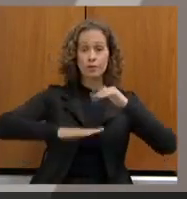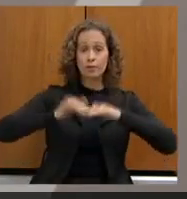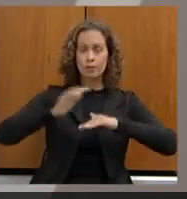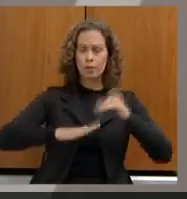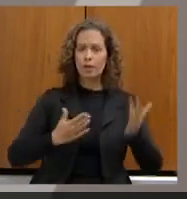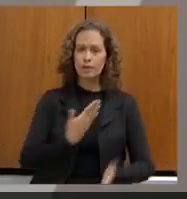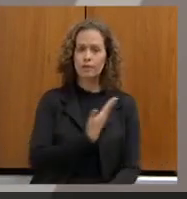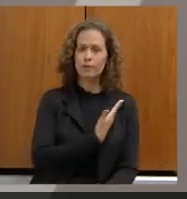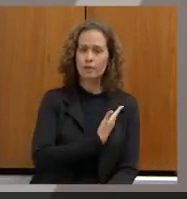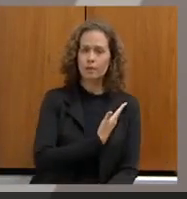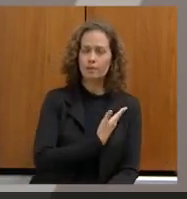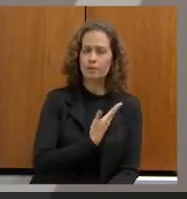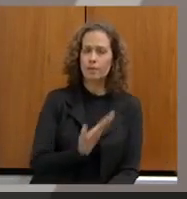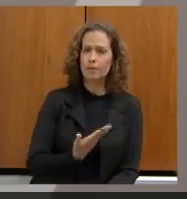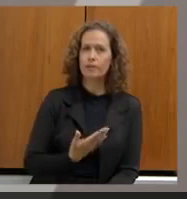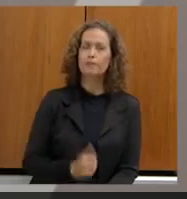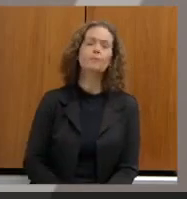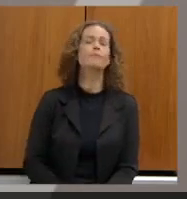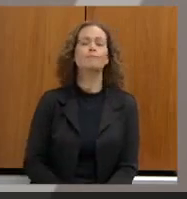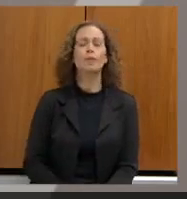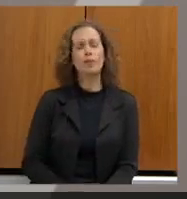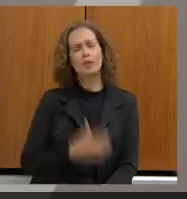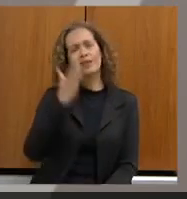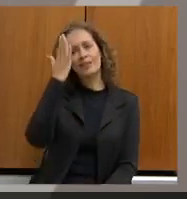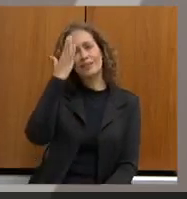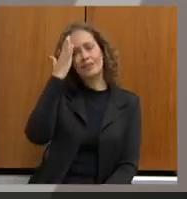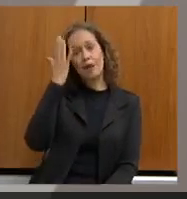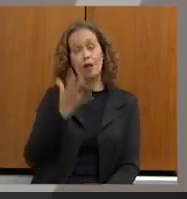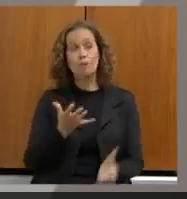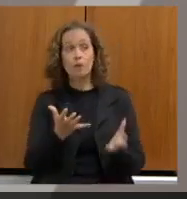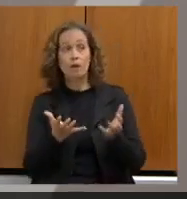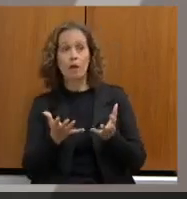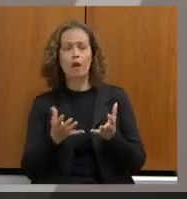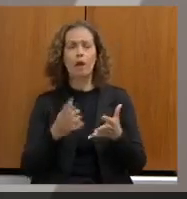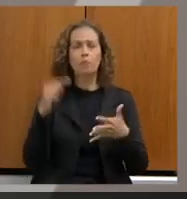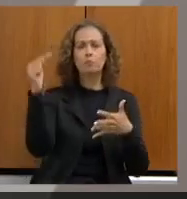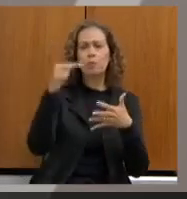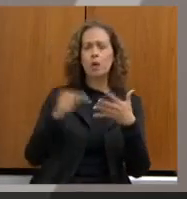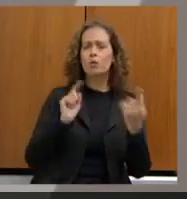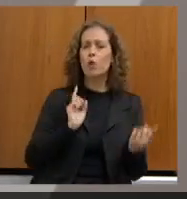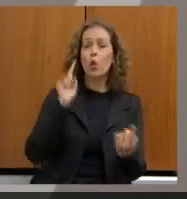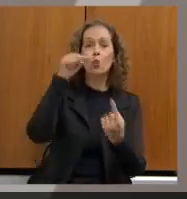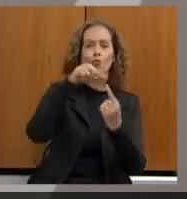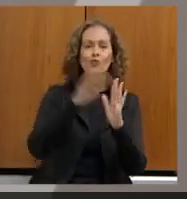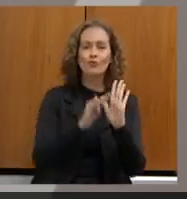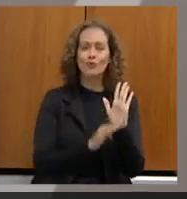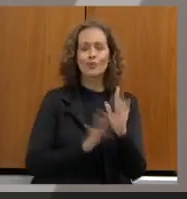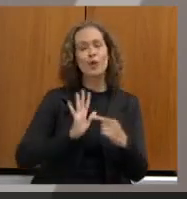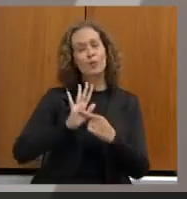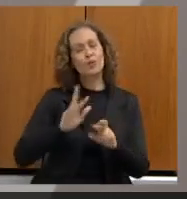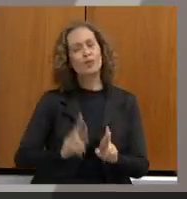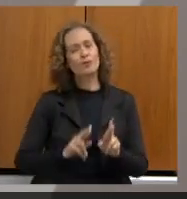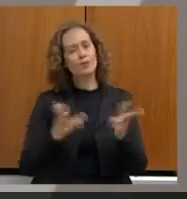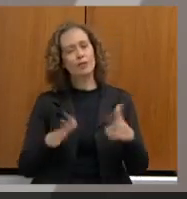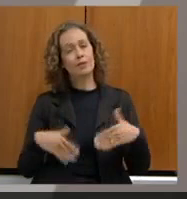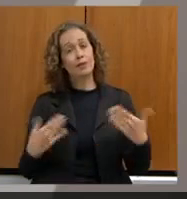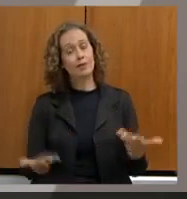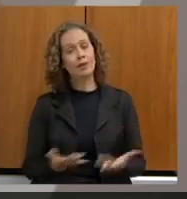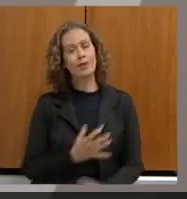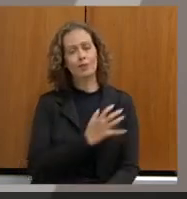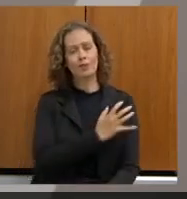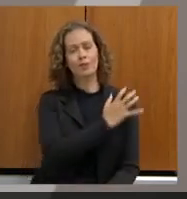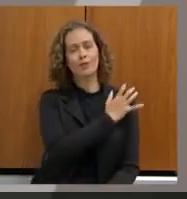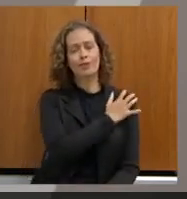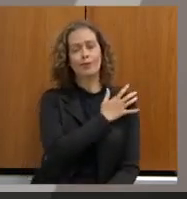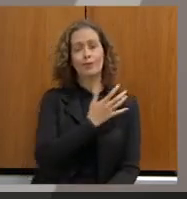amiga mas duro sabe o que que faz e que sabe o que que é com metas faz a diferença então quando eu escrevo